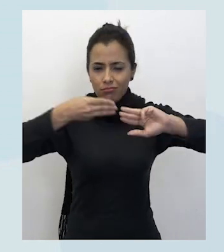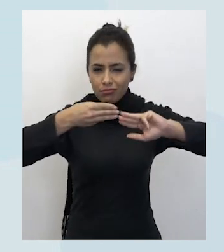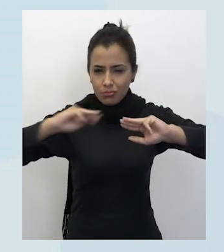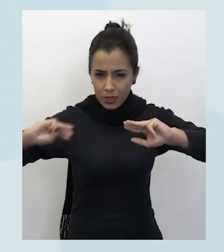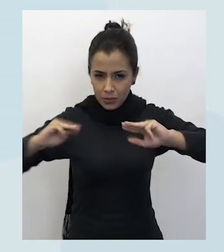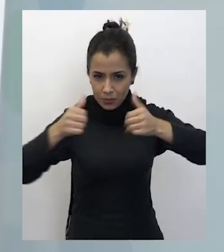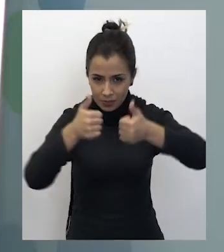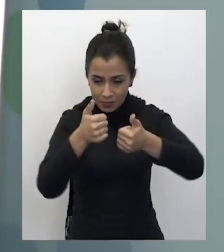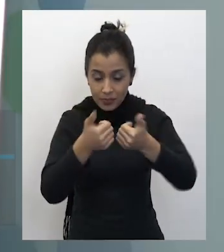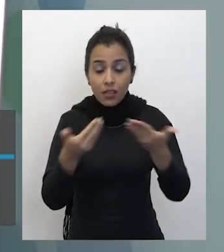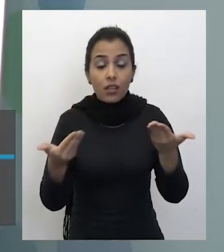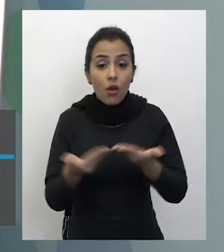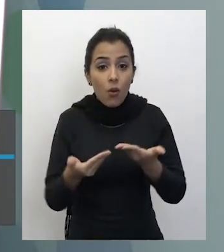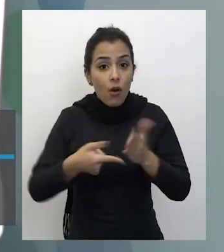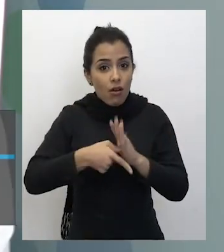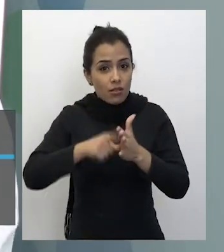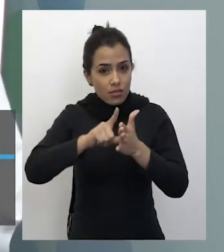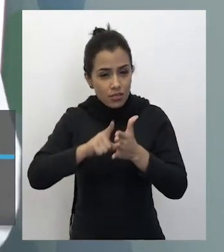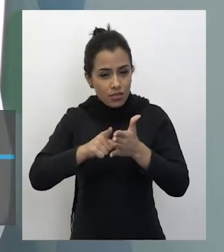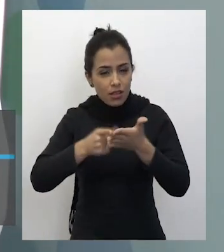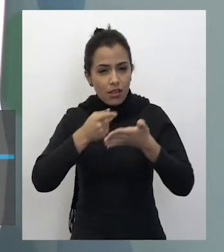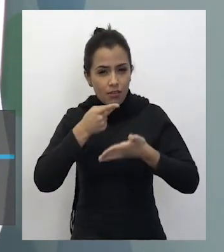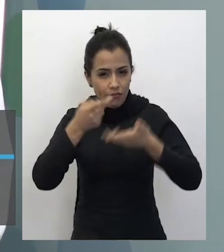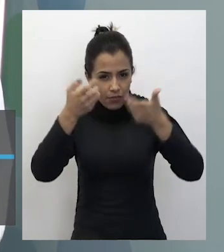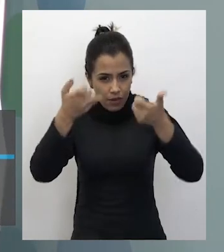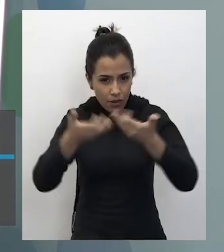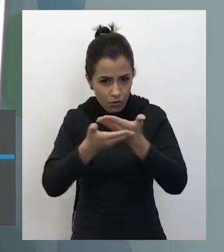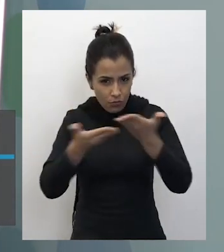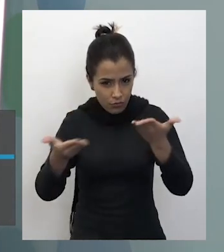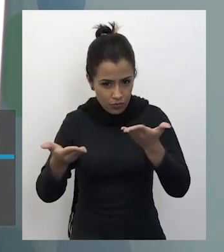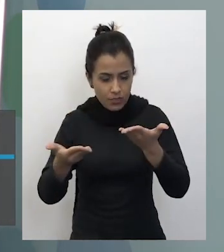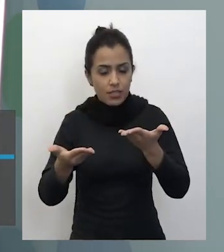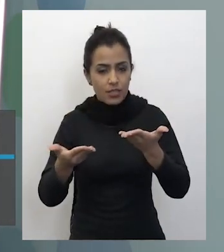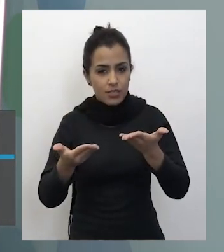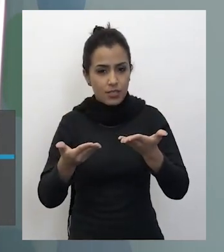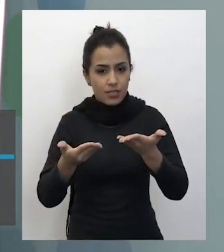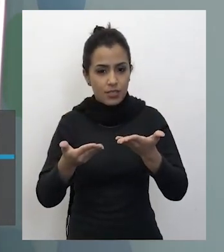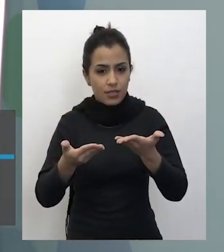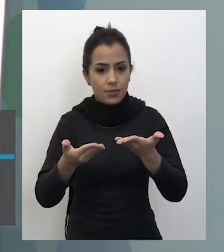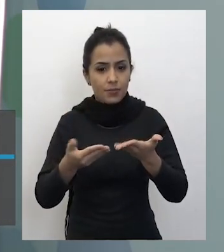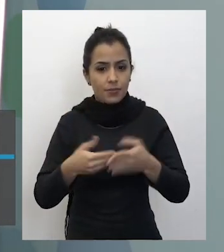Primeiro, eu quero falar com vocês, então, fazer aí algumas